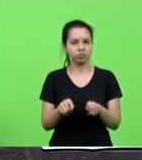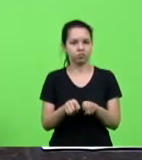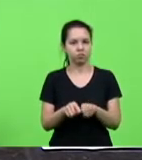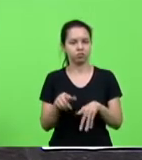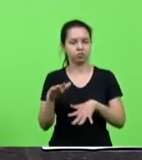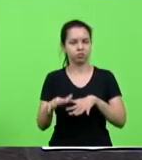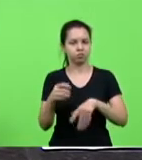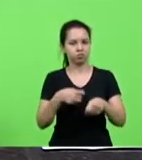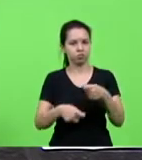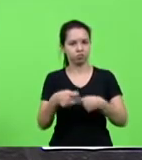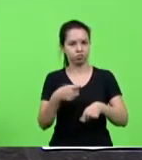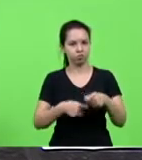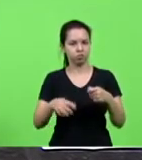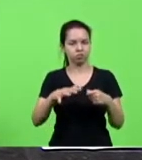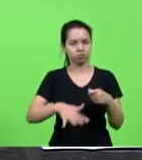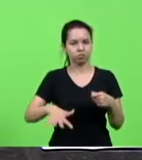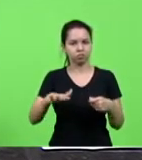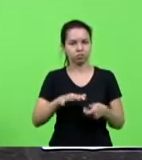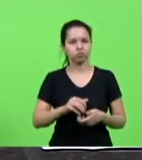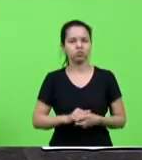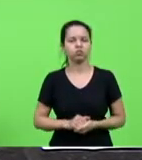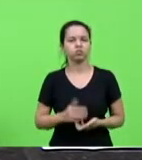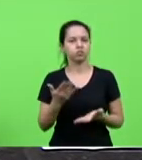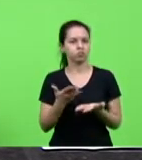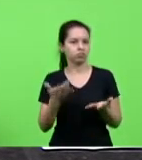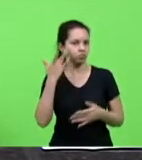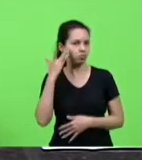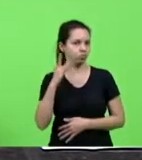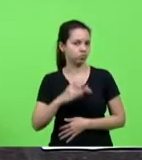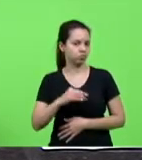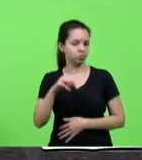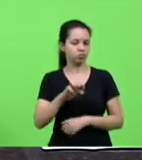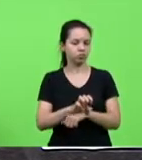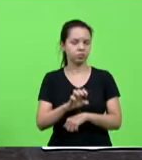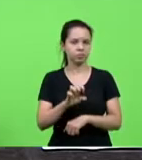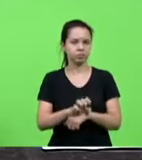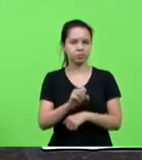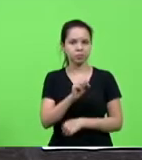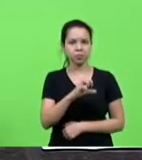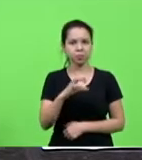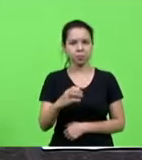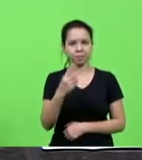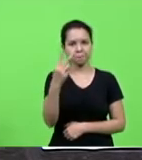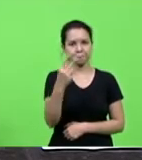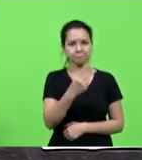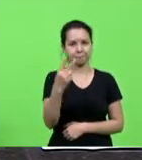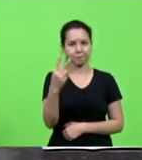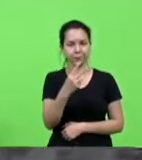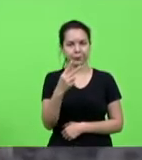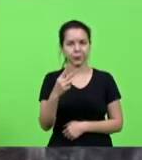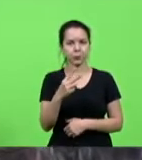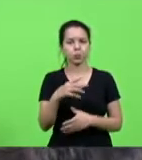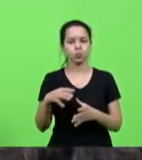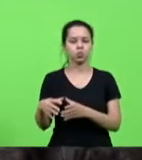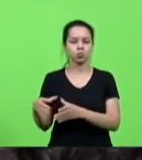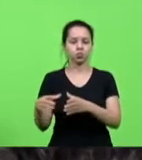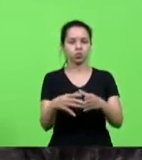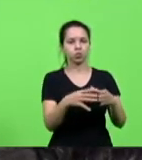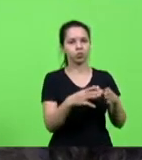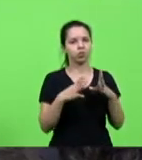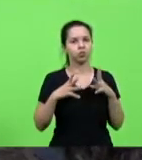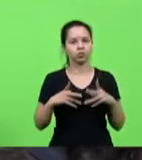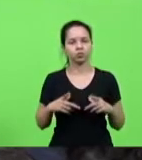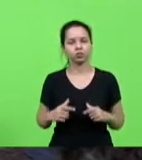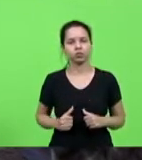local. Para quem não sabe, nosso estado possui 22 santuários e mais de